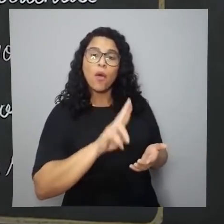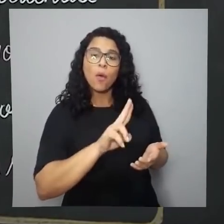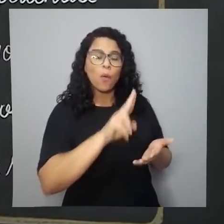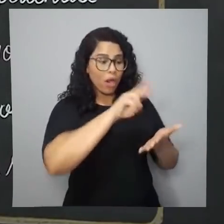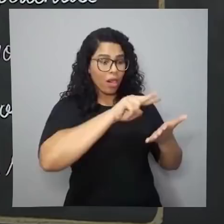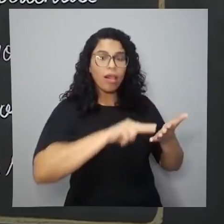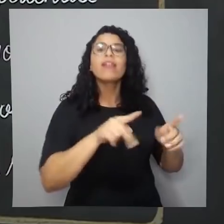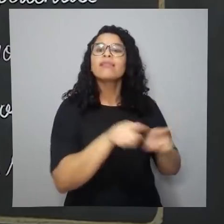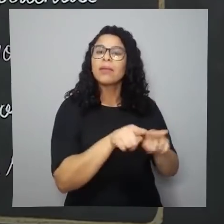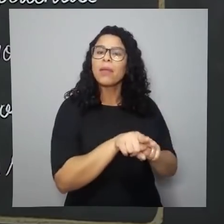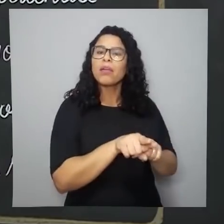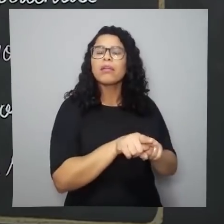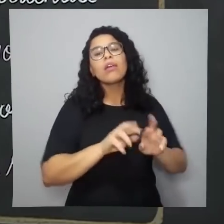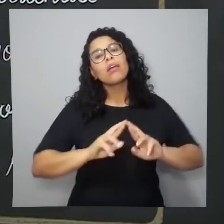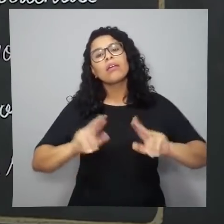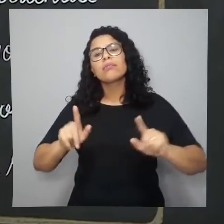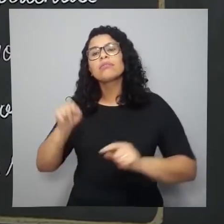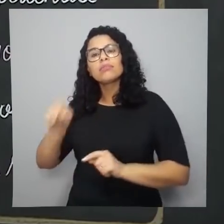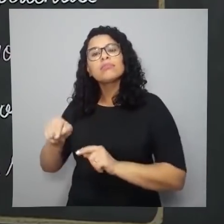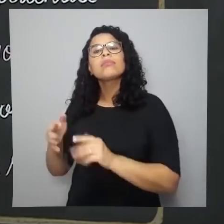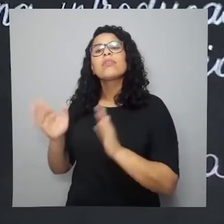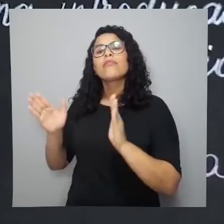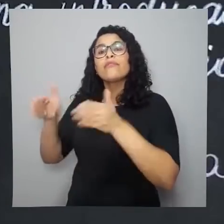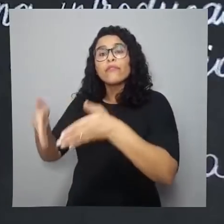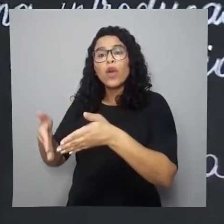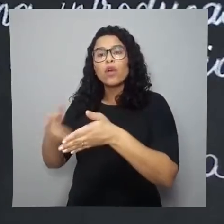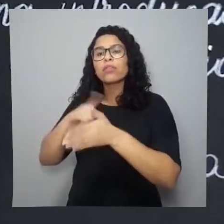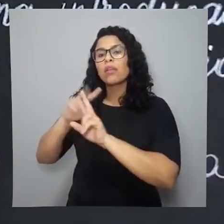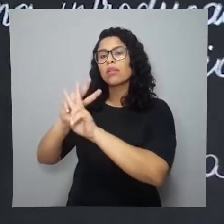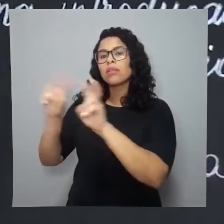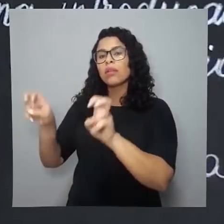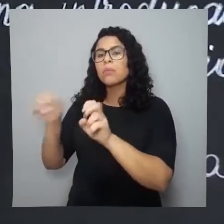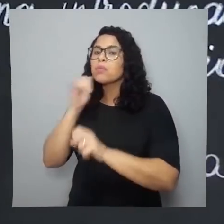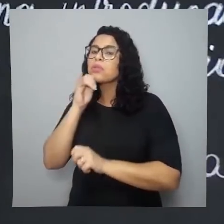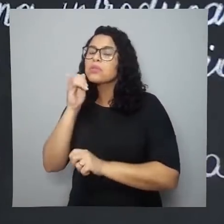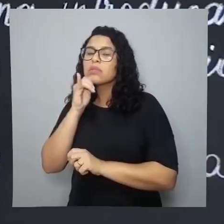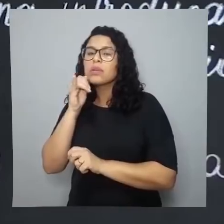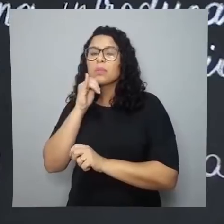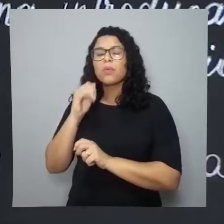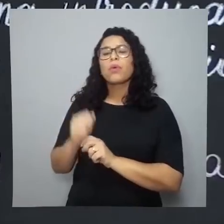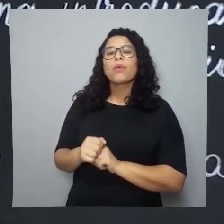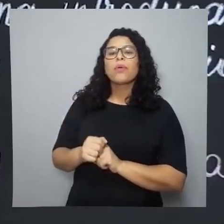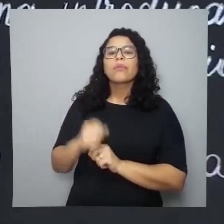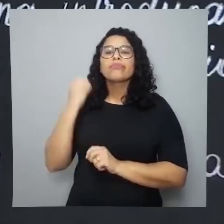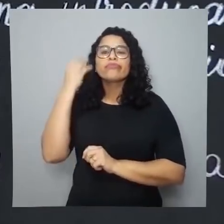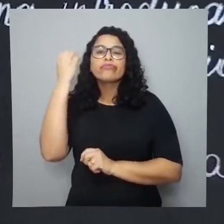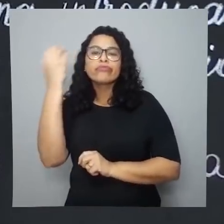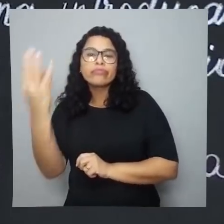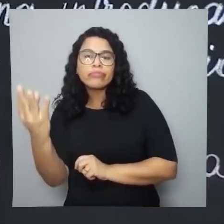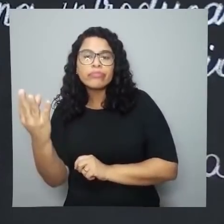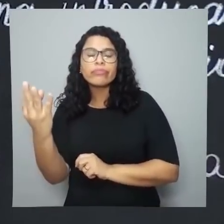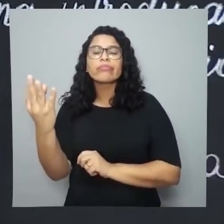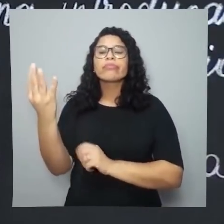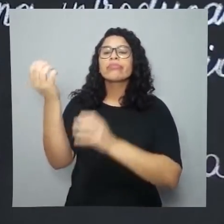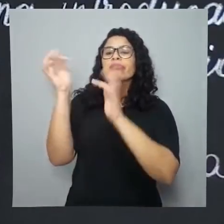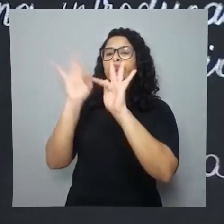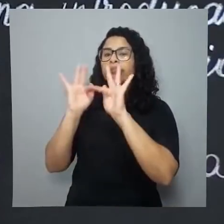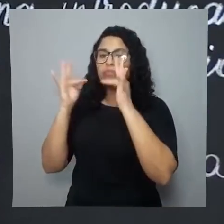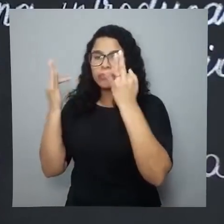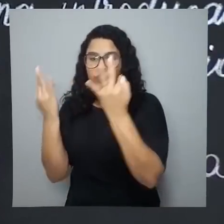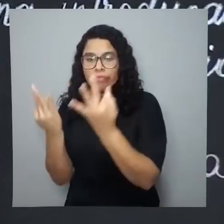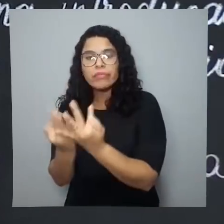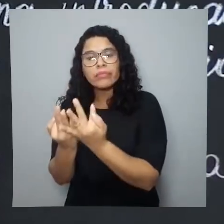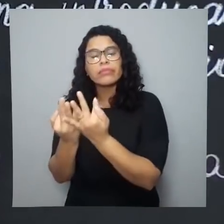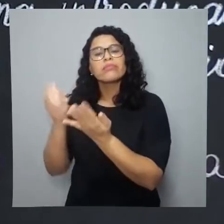exemplo, relato da viagem de férias realizada em família. Bom, esse nome, relato da viagem de férias em